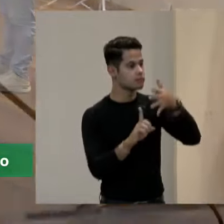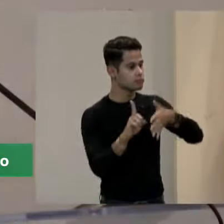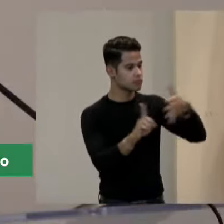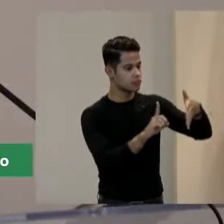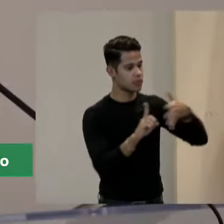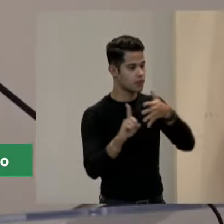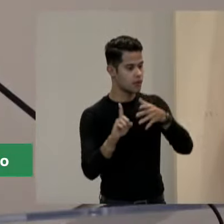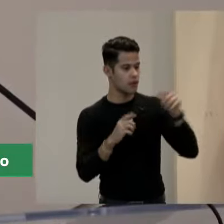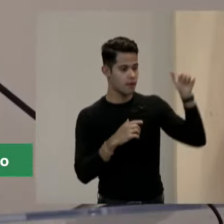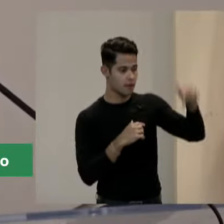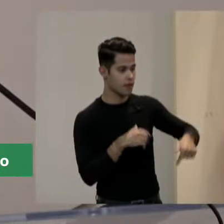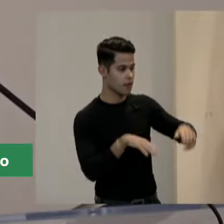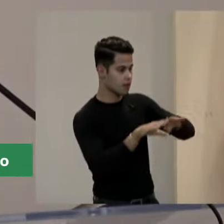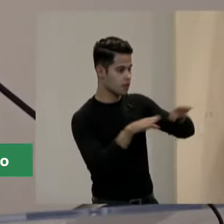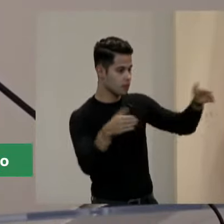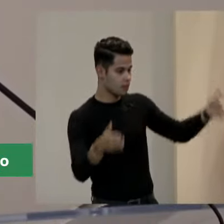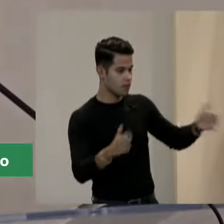por gentileza.